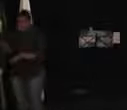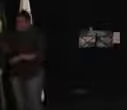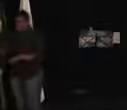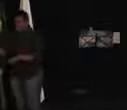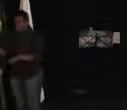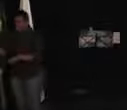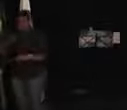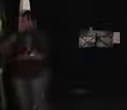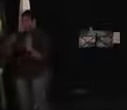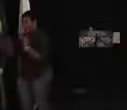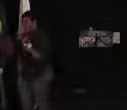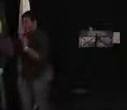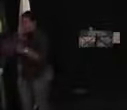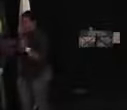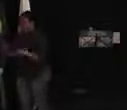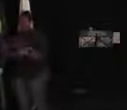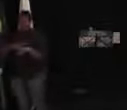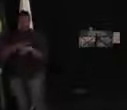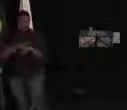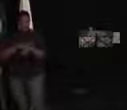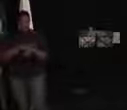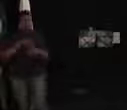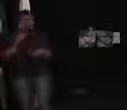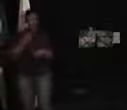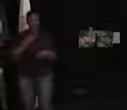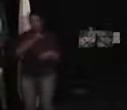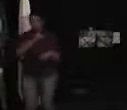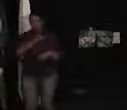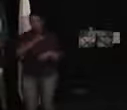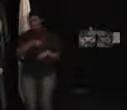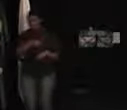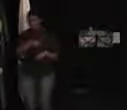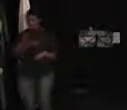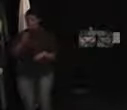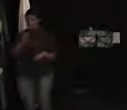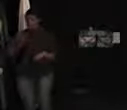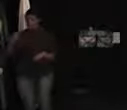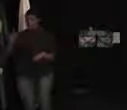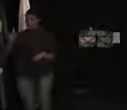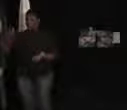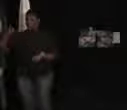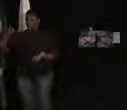brigando, descabelando, aí fala assim: Selma está te chamando.